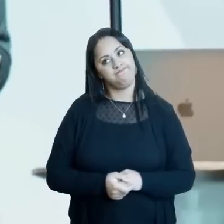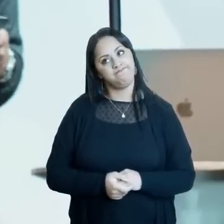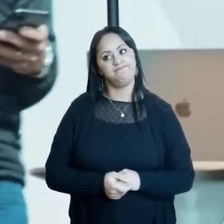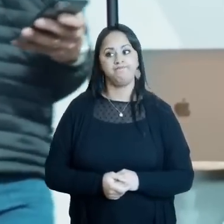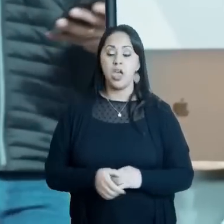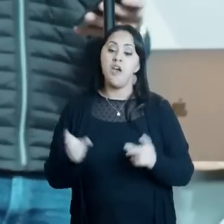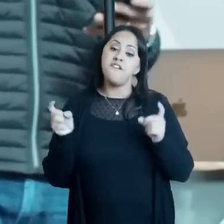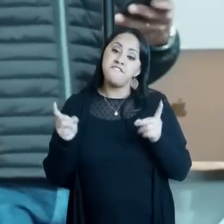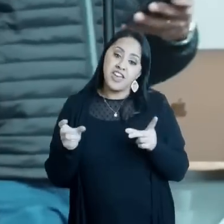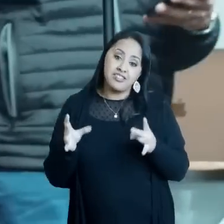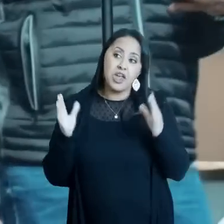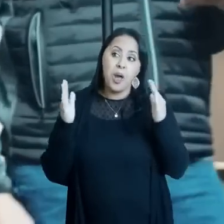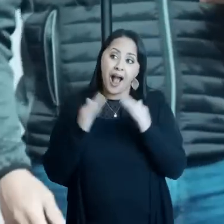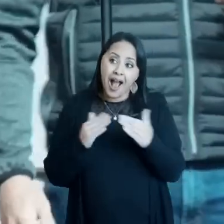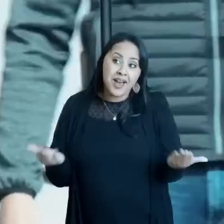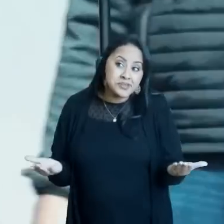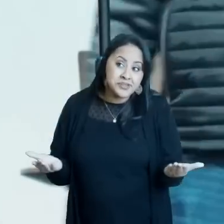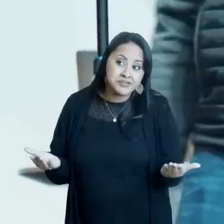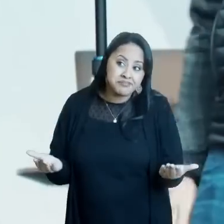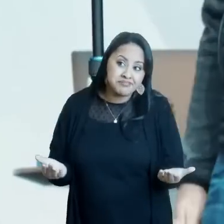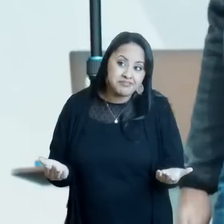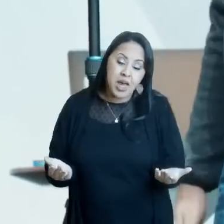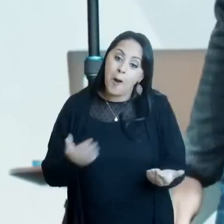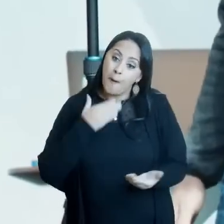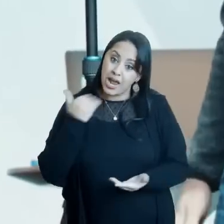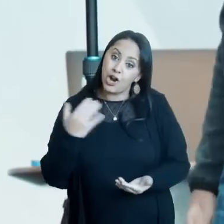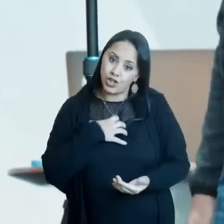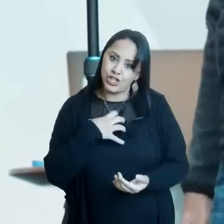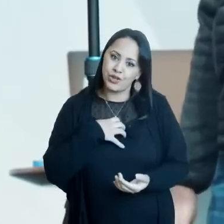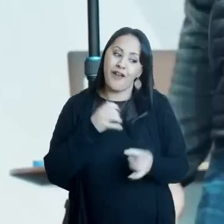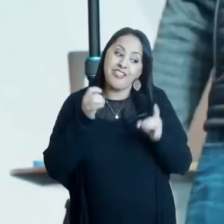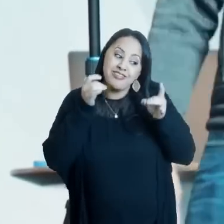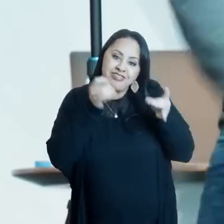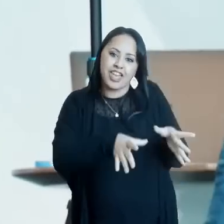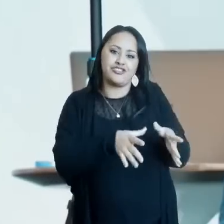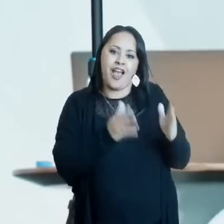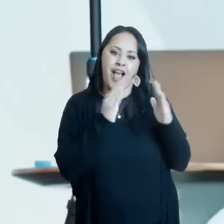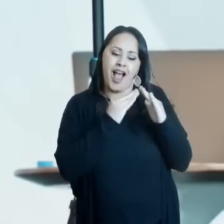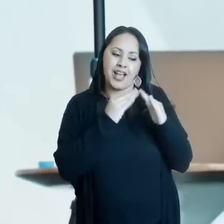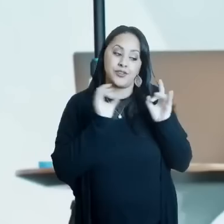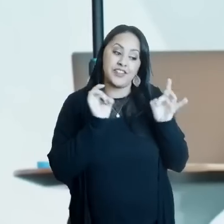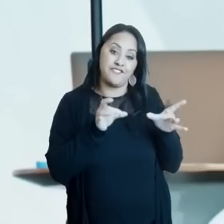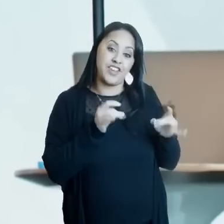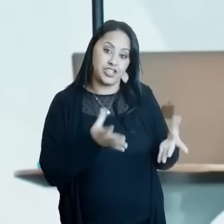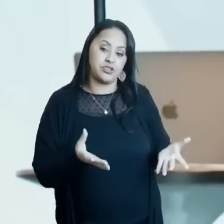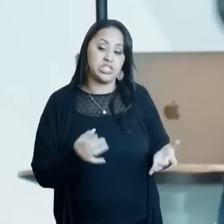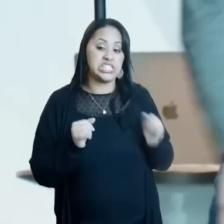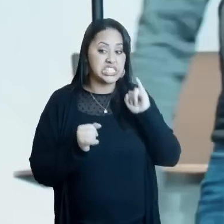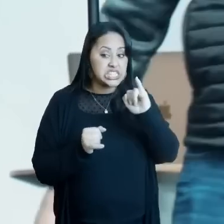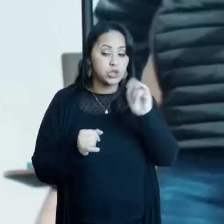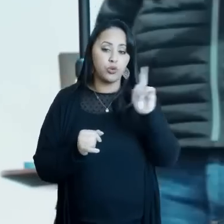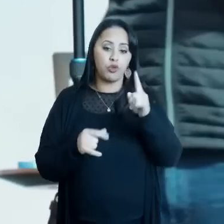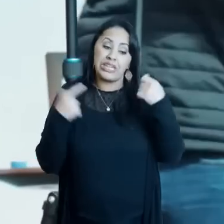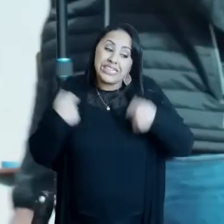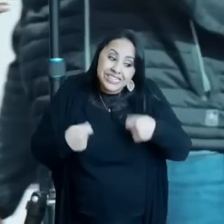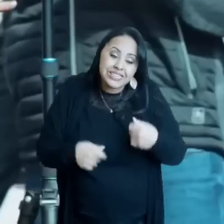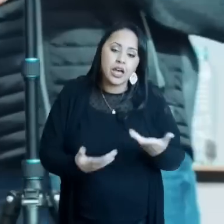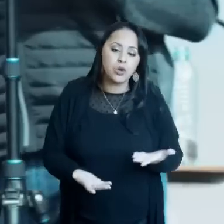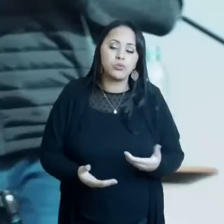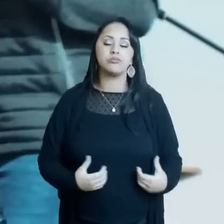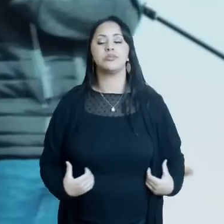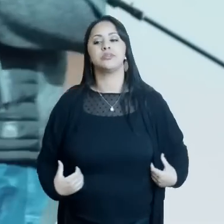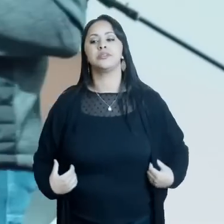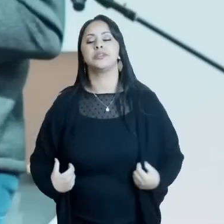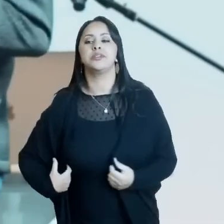Vendendo o imóvel. A melhor maneira é vendendo o imóvel, se desfazendo dele, se ele não for necessário para você. Tá? A